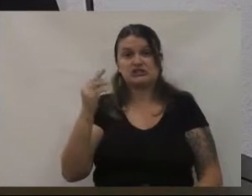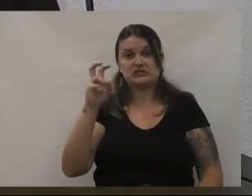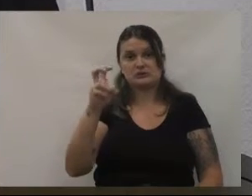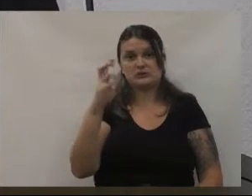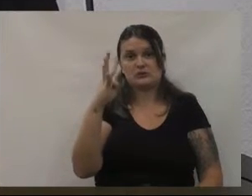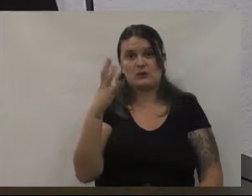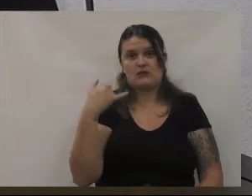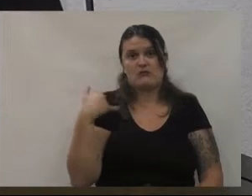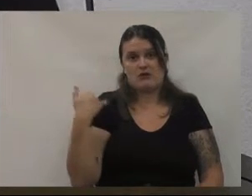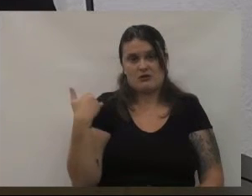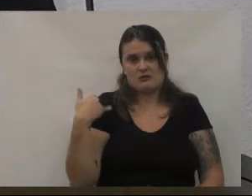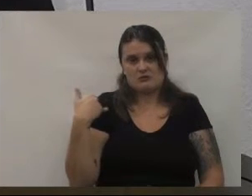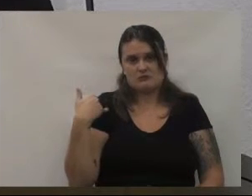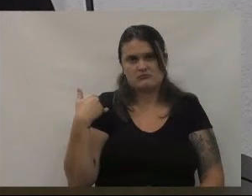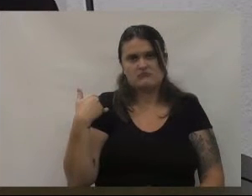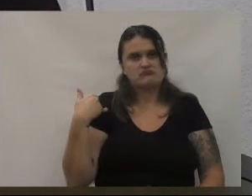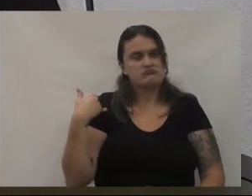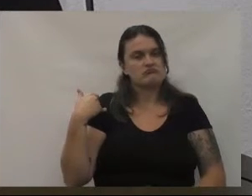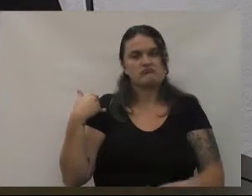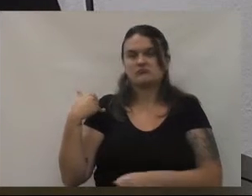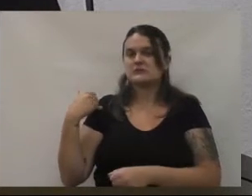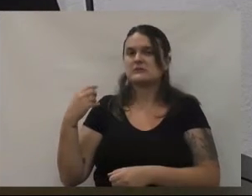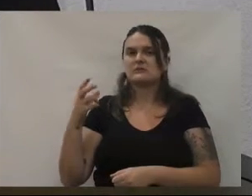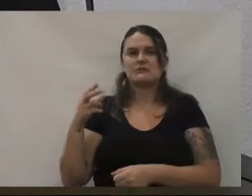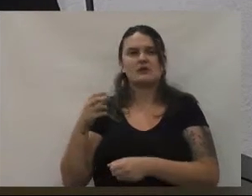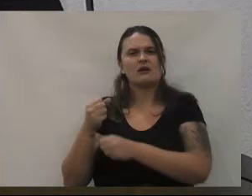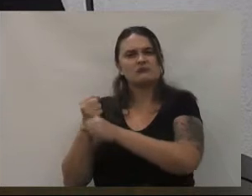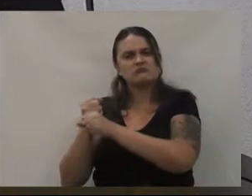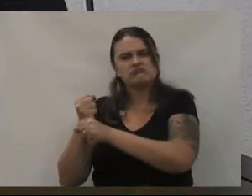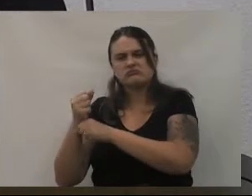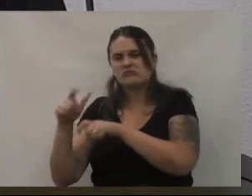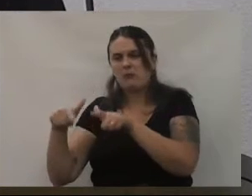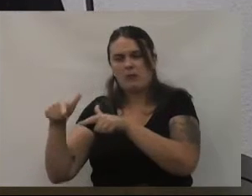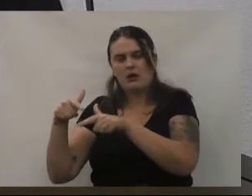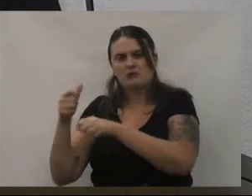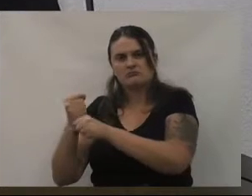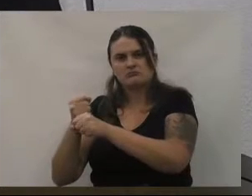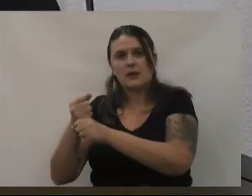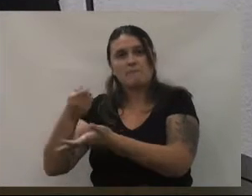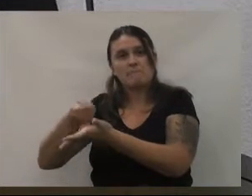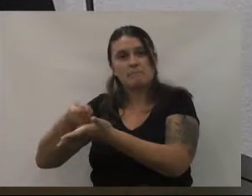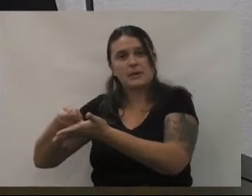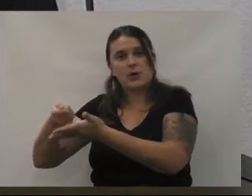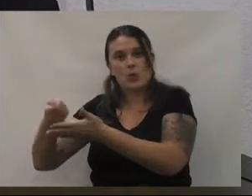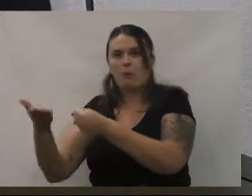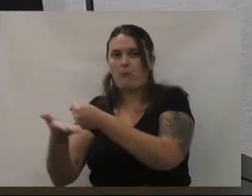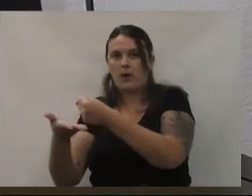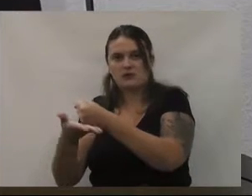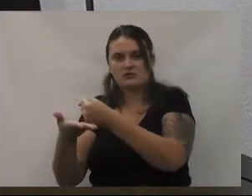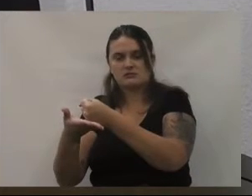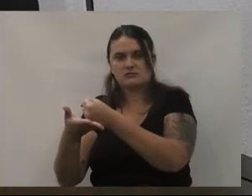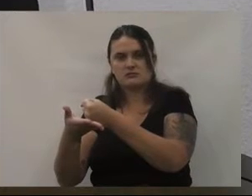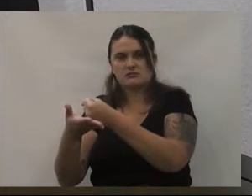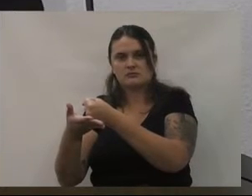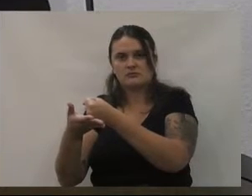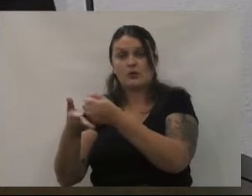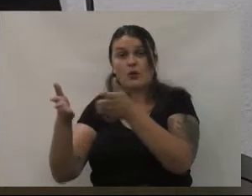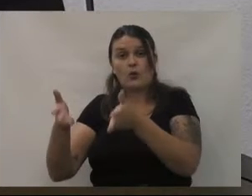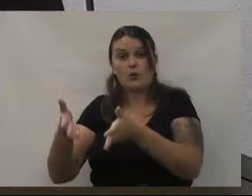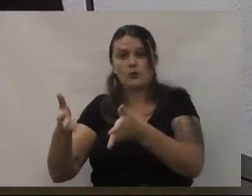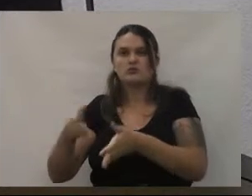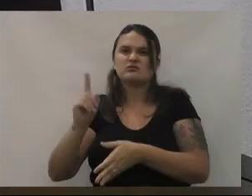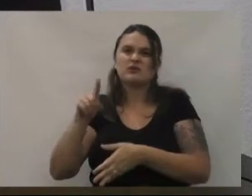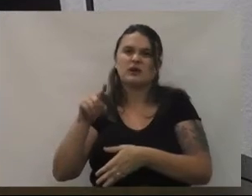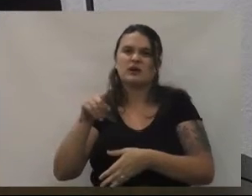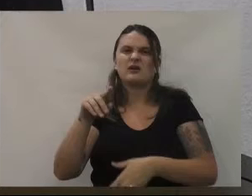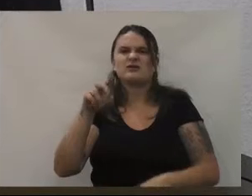de idade, durante todo o seu período básico de cálculo, ele contribuiu sobre o teto. O teto da Previdência hoje seria